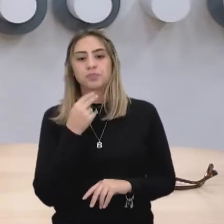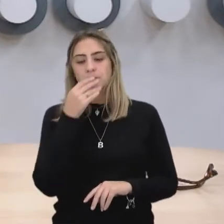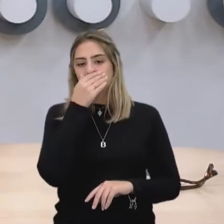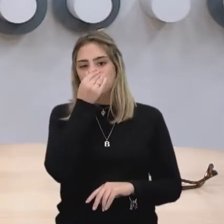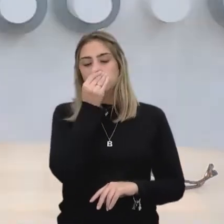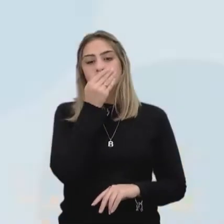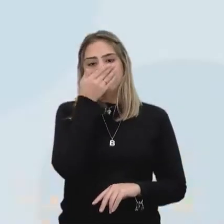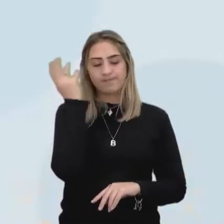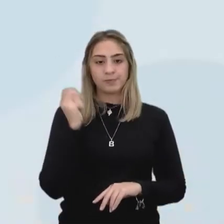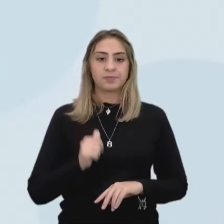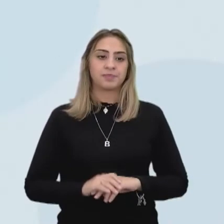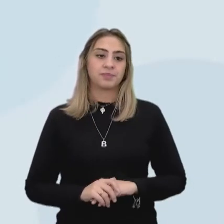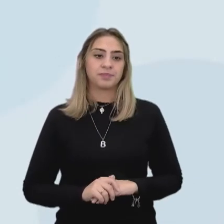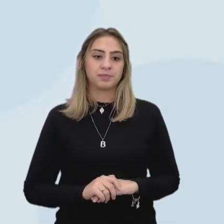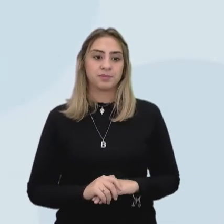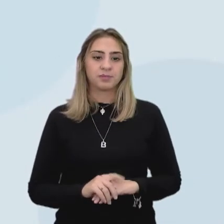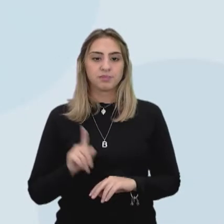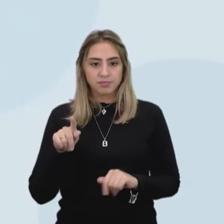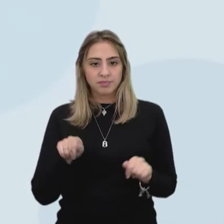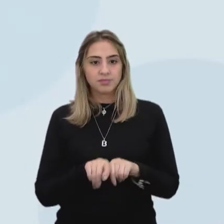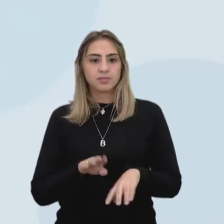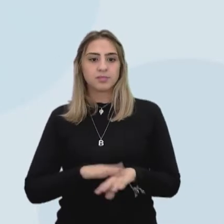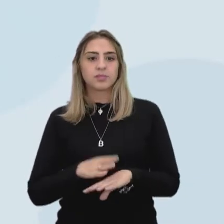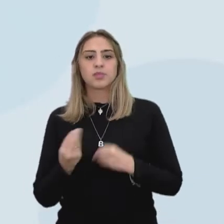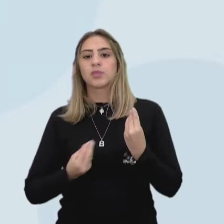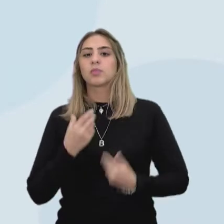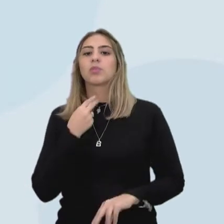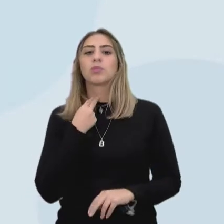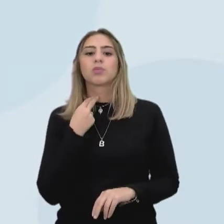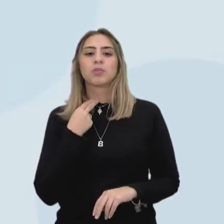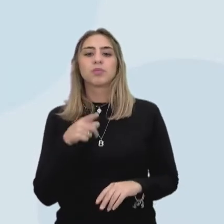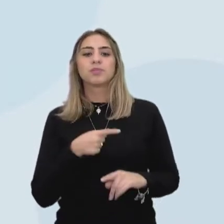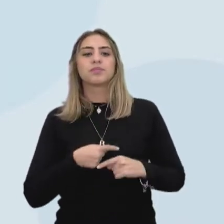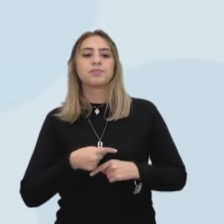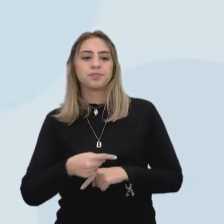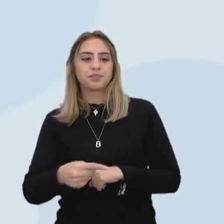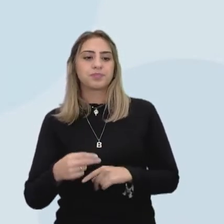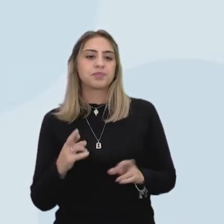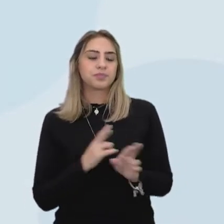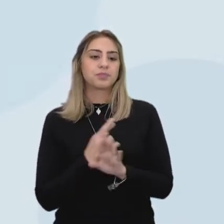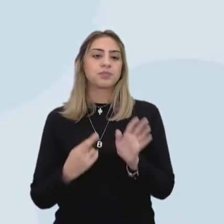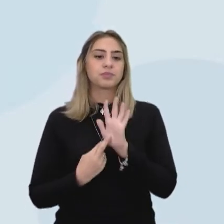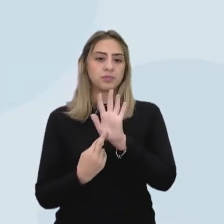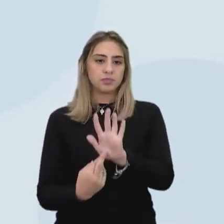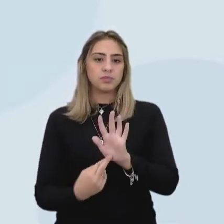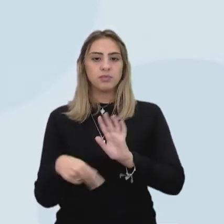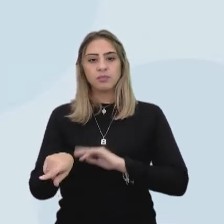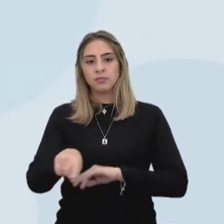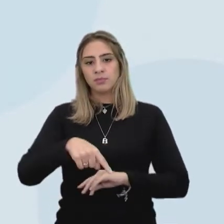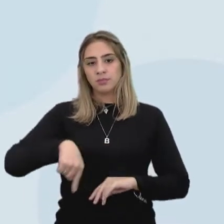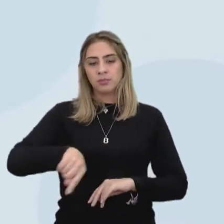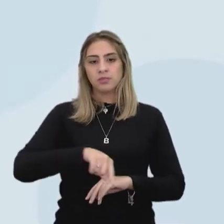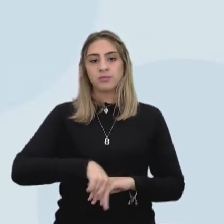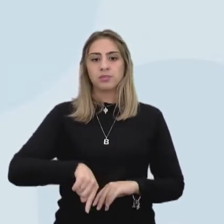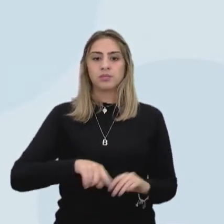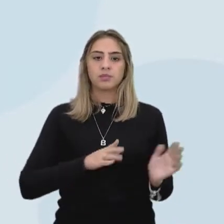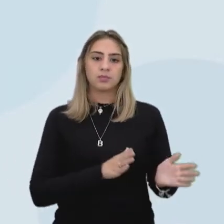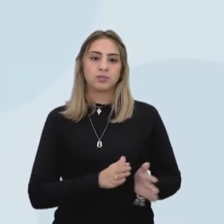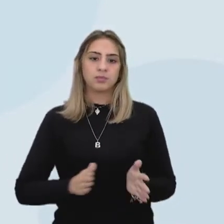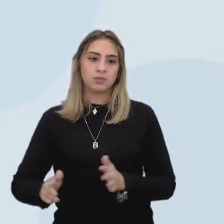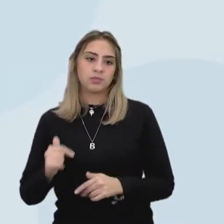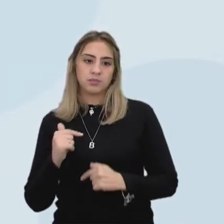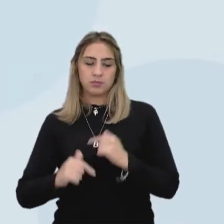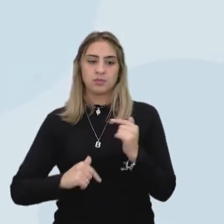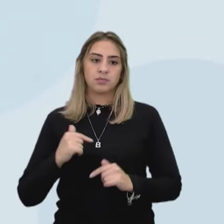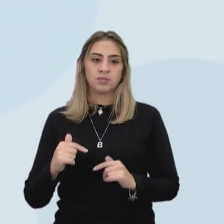tela, tá lá, ó, são classificadas como ocupadas na semana de referência aquelas que, nesse período,